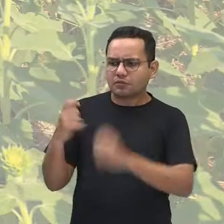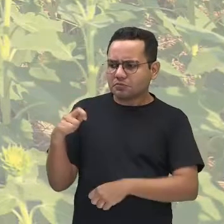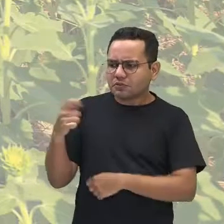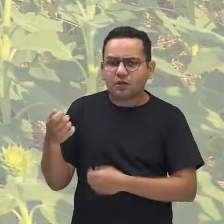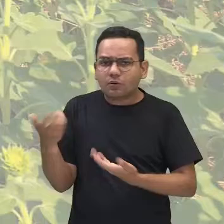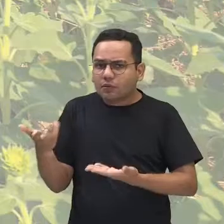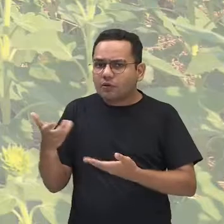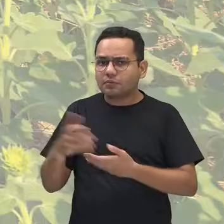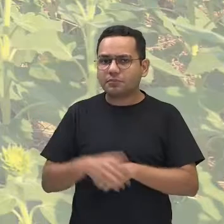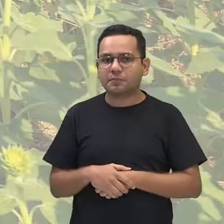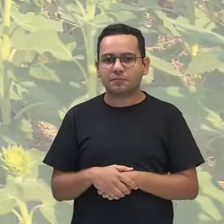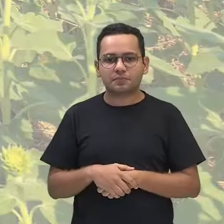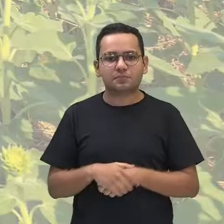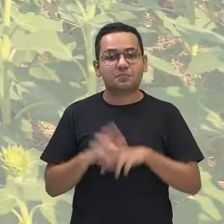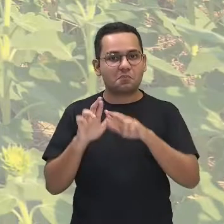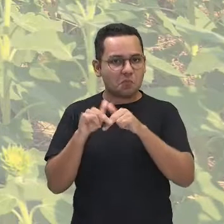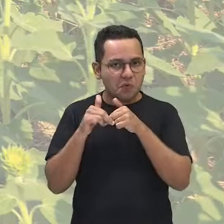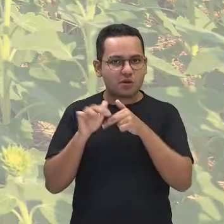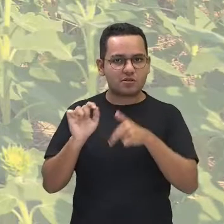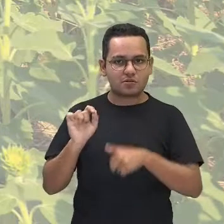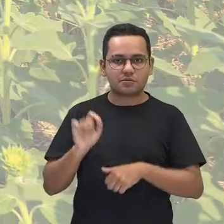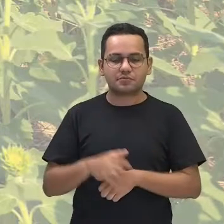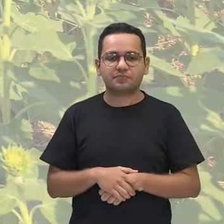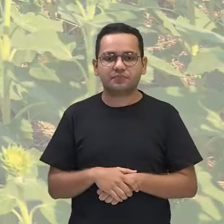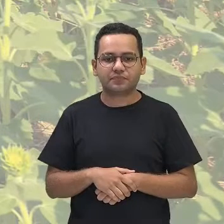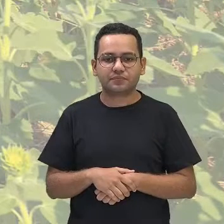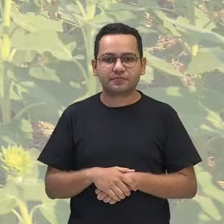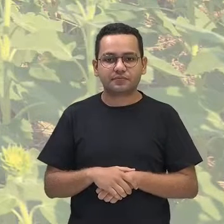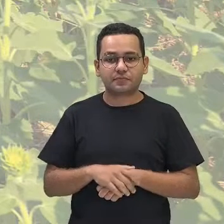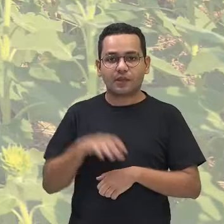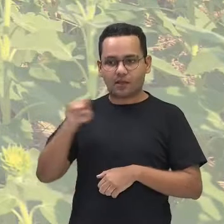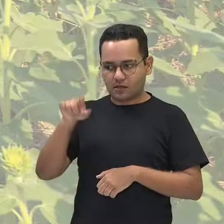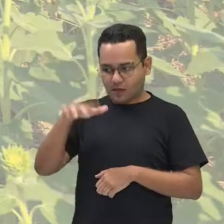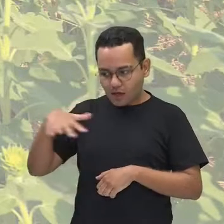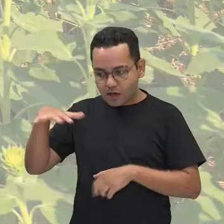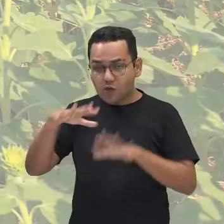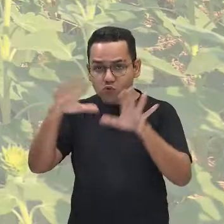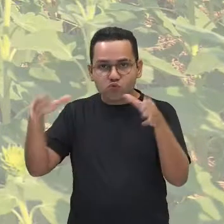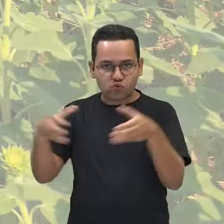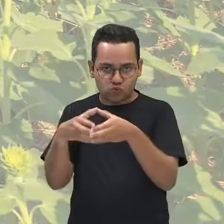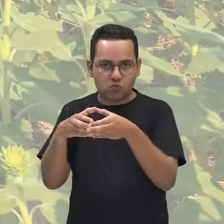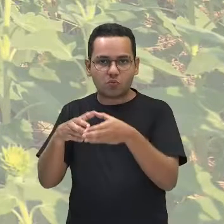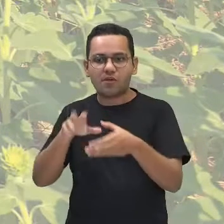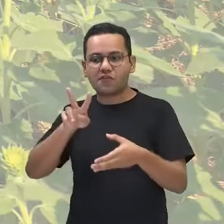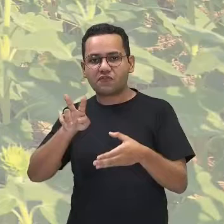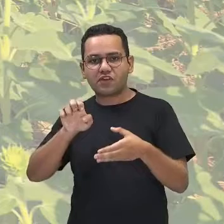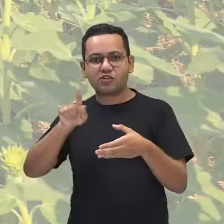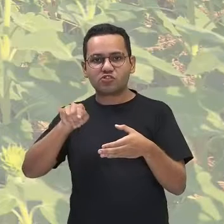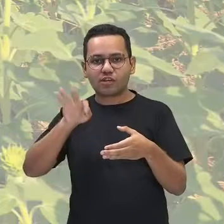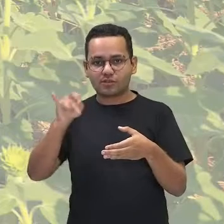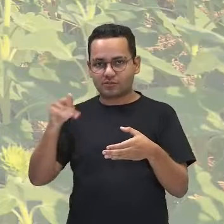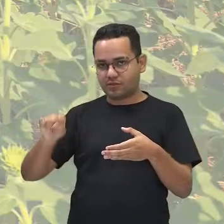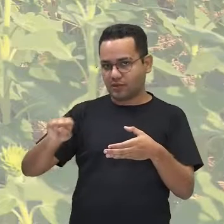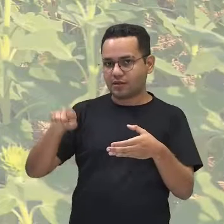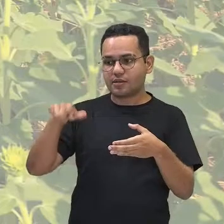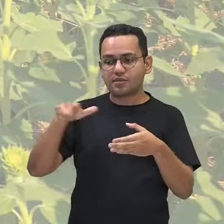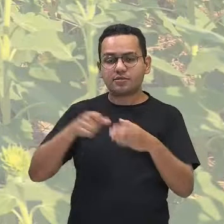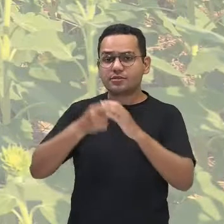as plantas, né, são aí do grupo dos vegetais e eles já têm